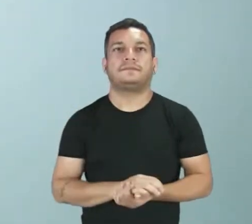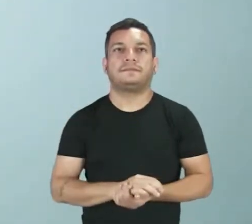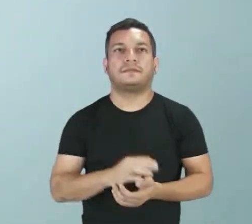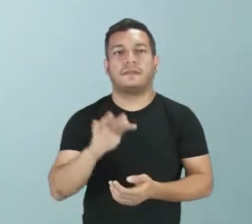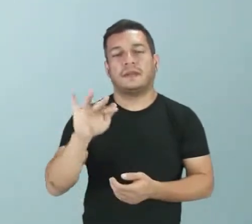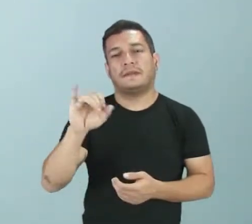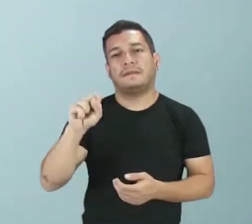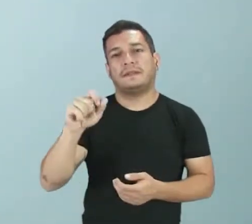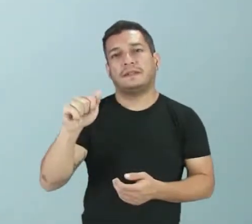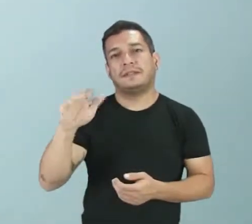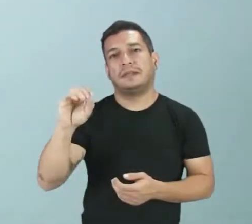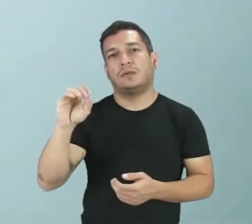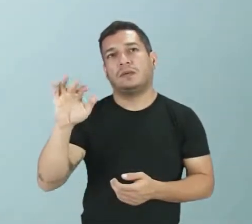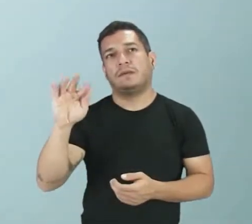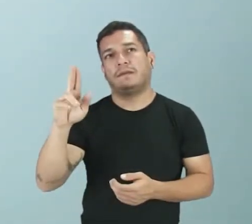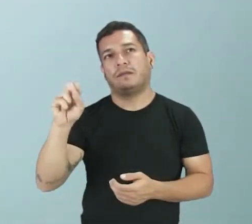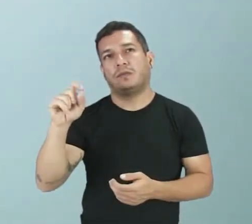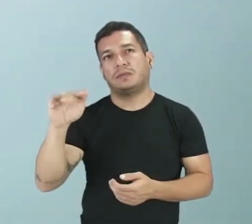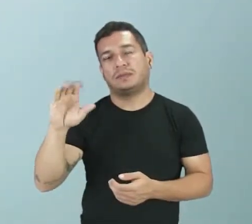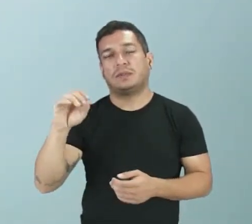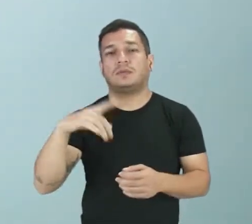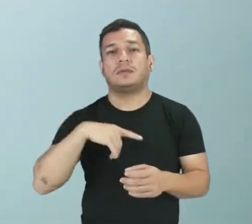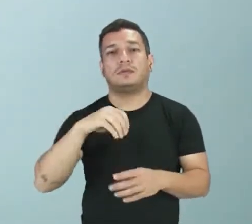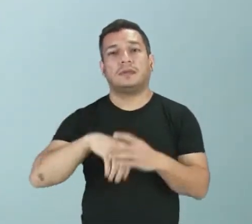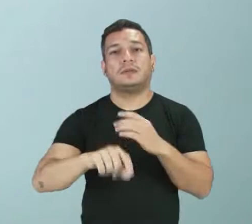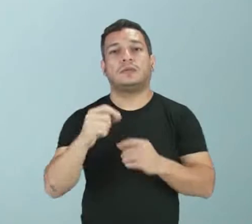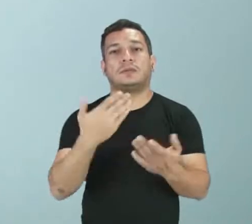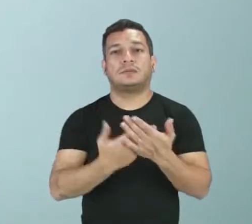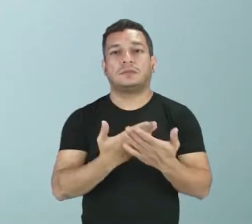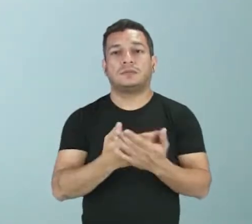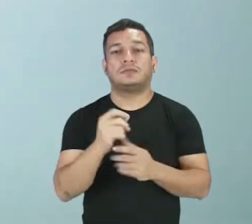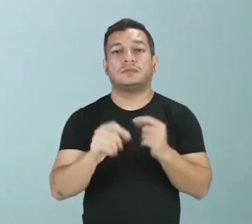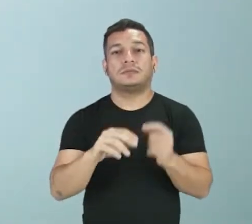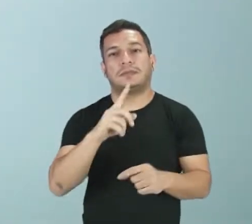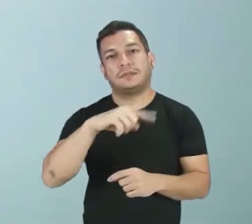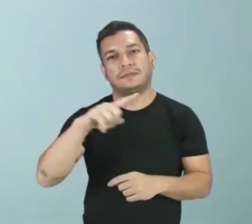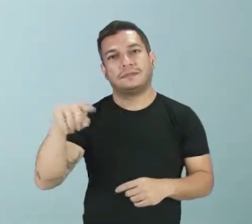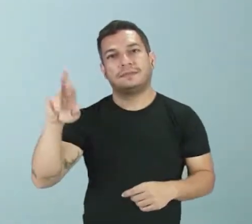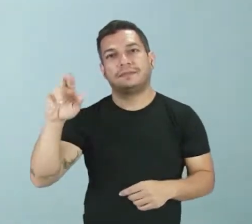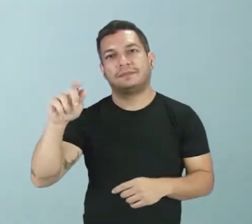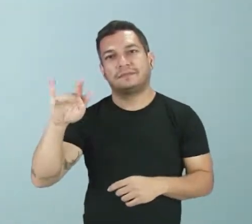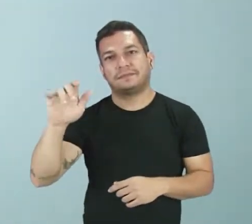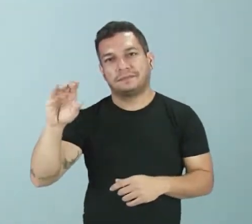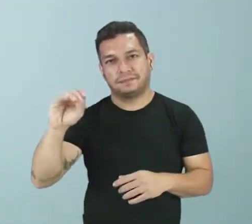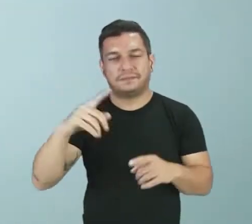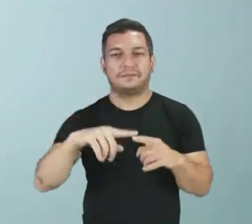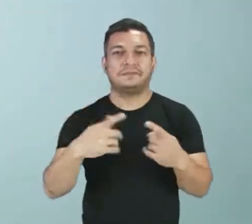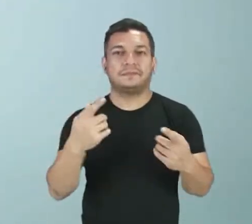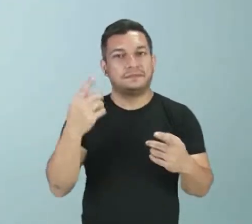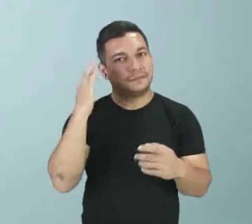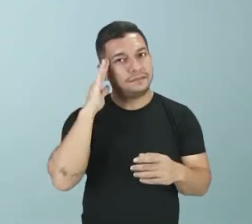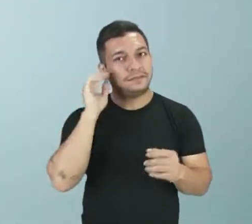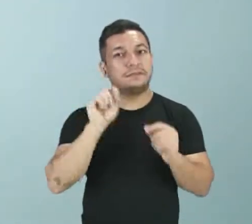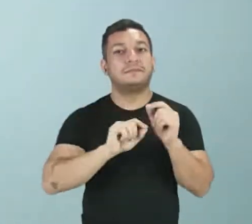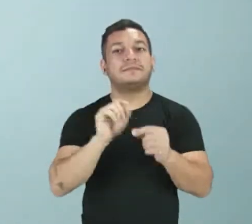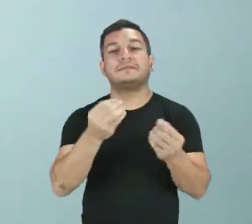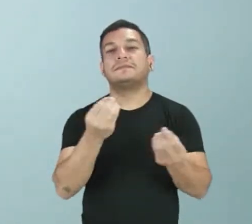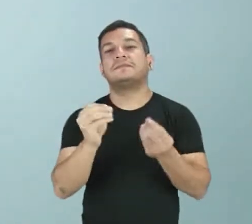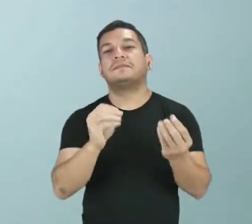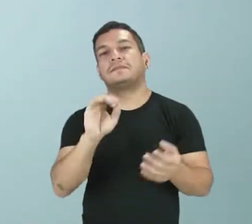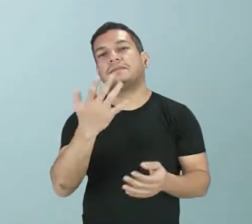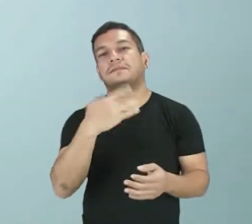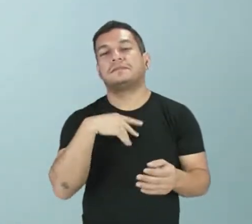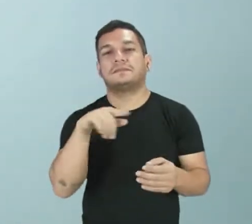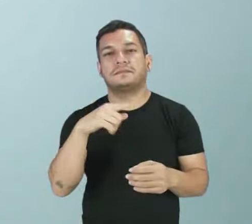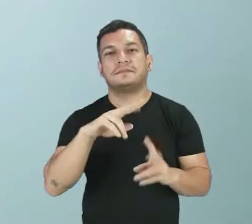Fissão e fusão nuclear, elas ainda estão dentro do estudo de radiação. Porém, a gente vai entender como que ocorre. A gente viu